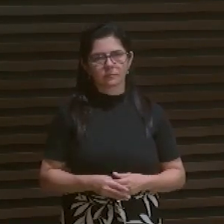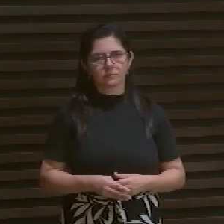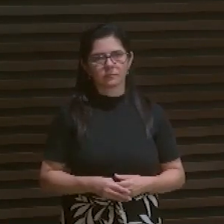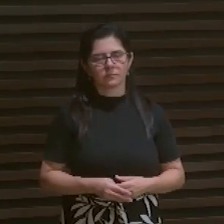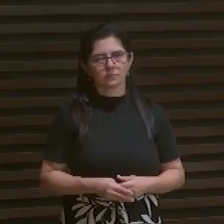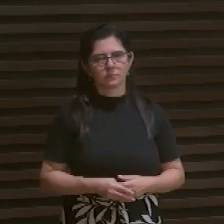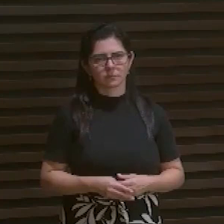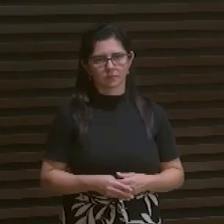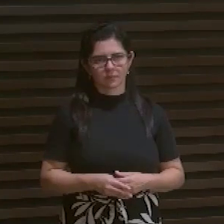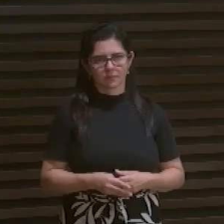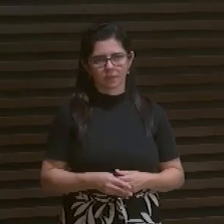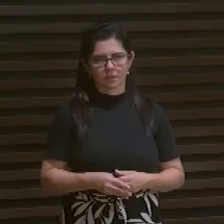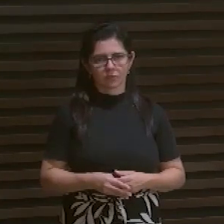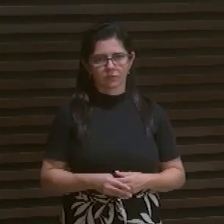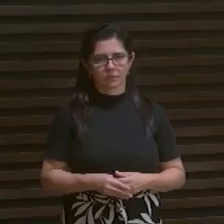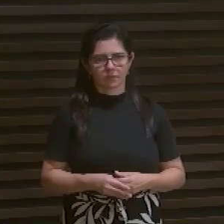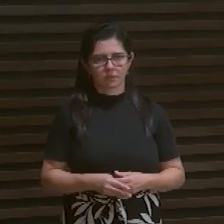Onde eu parei.